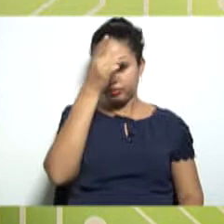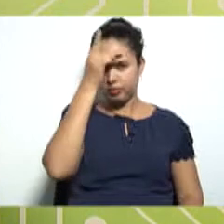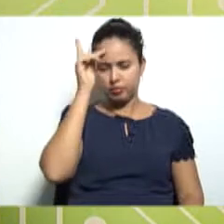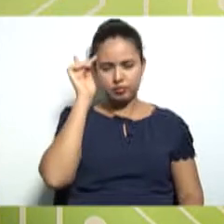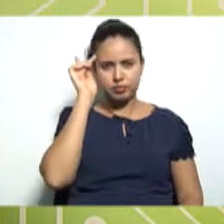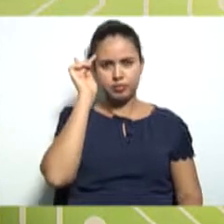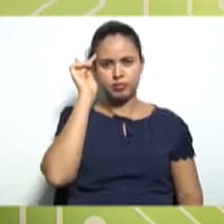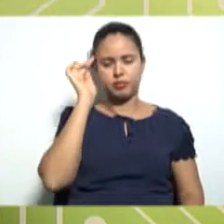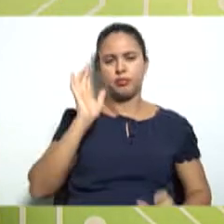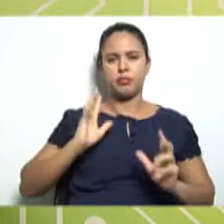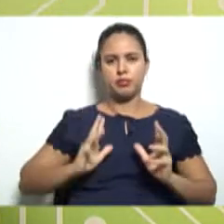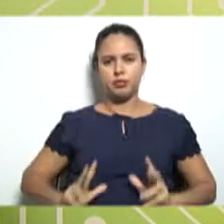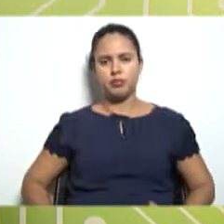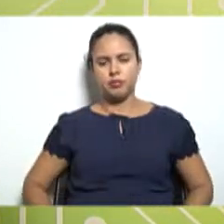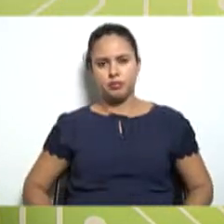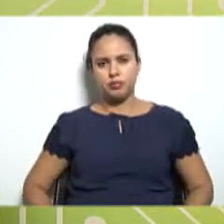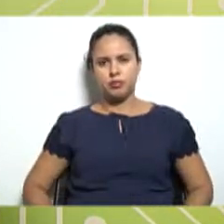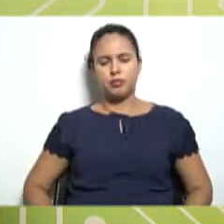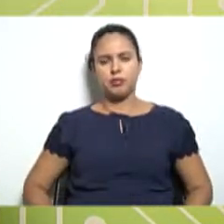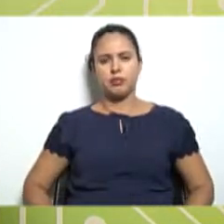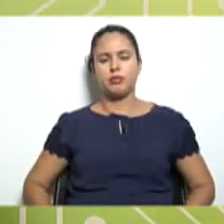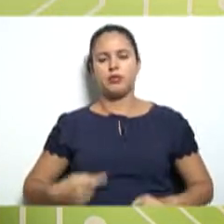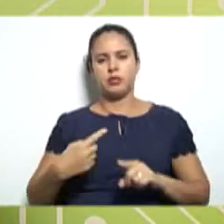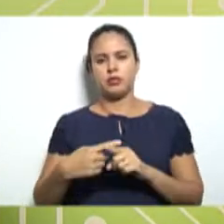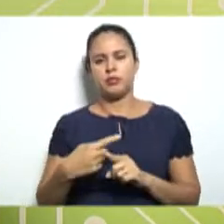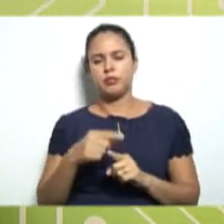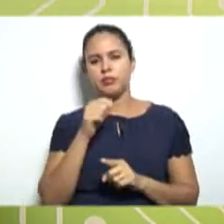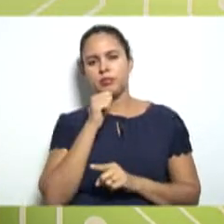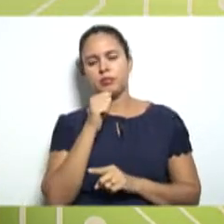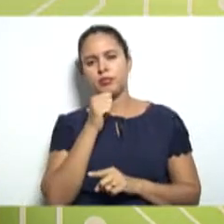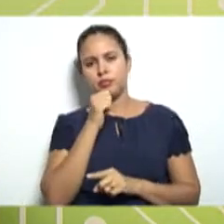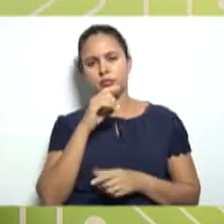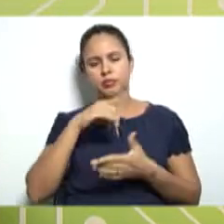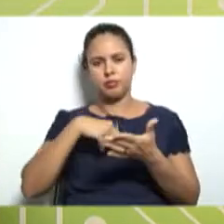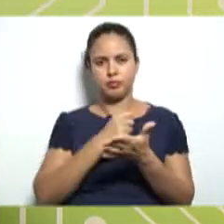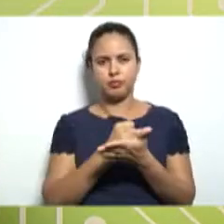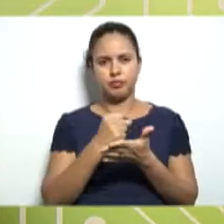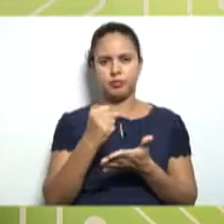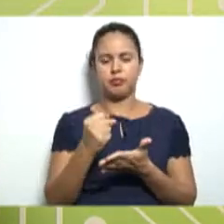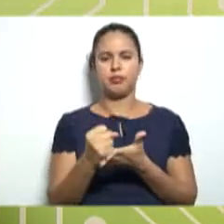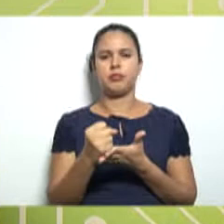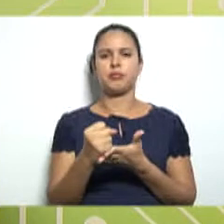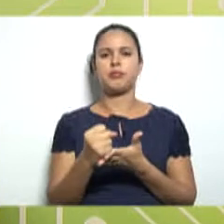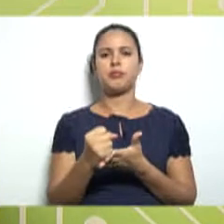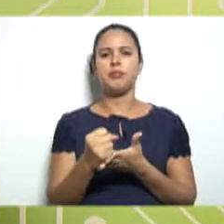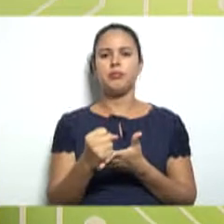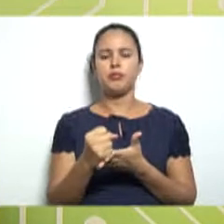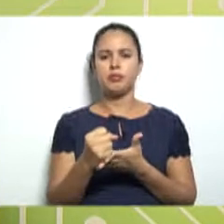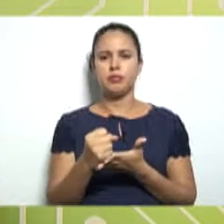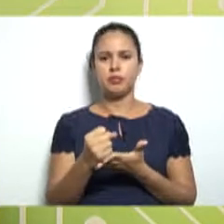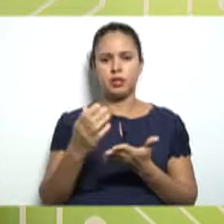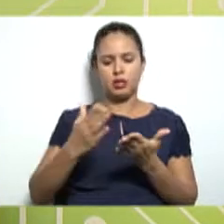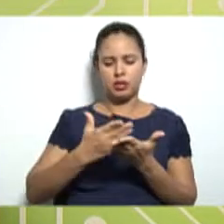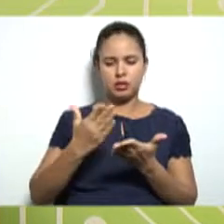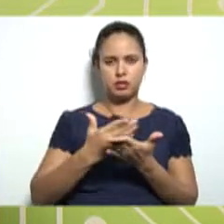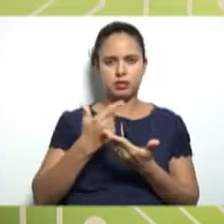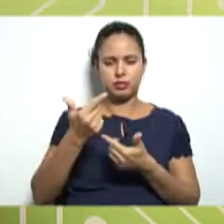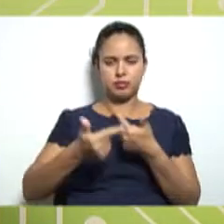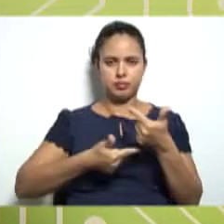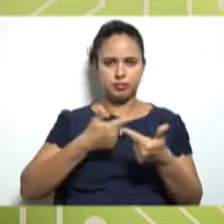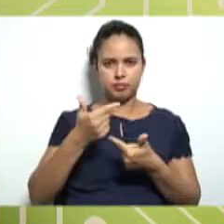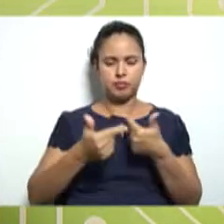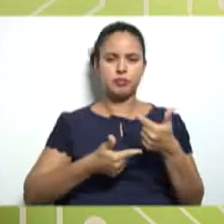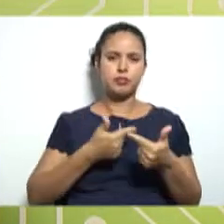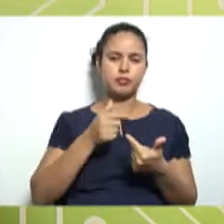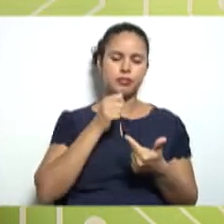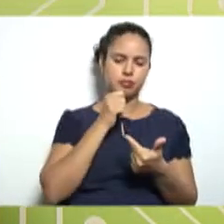existe o vínculo empregatício. O vínculo empregatício se dá quando a gente assina carteira ou quando existe algum tipo de legislação, quando a gente